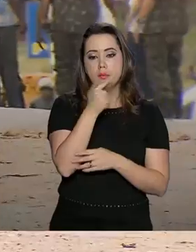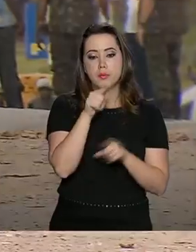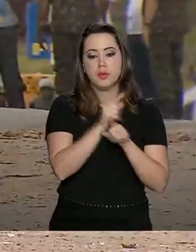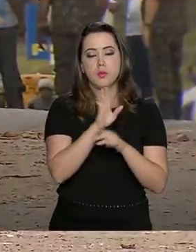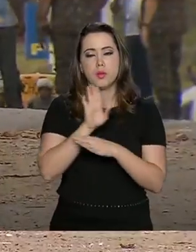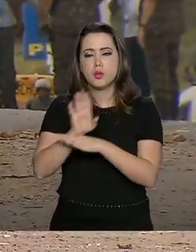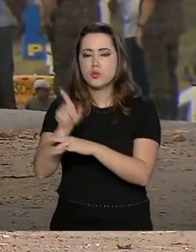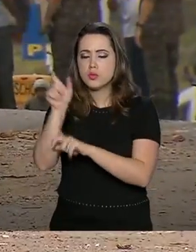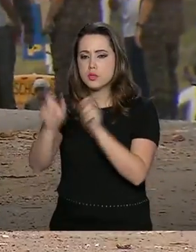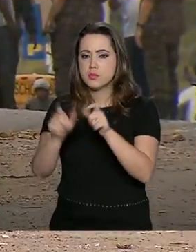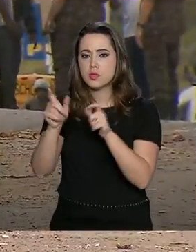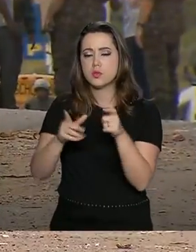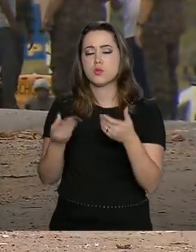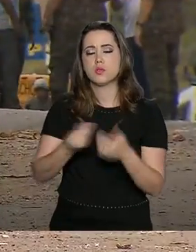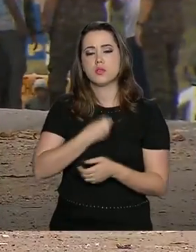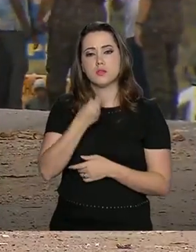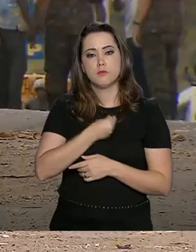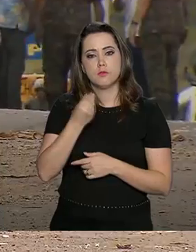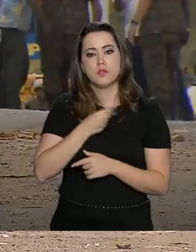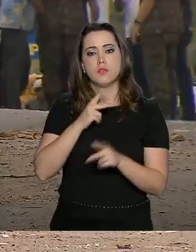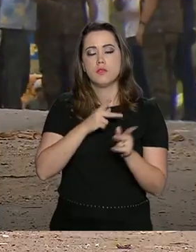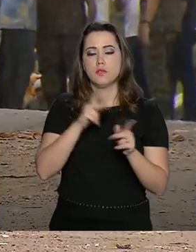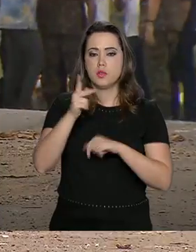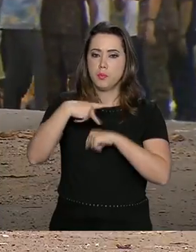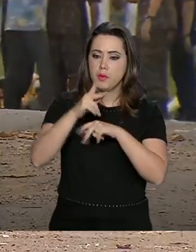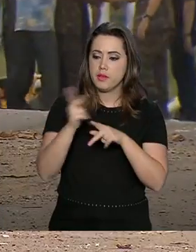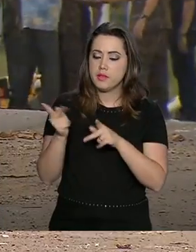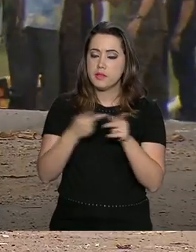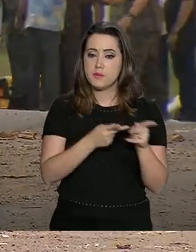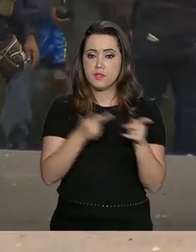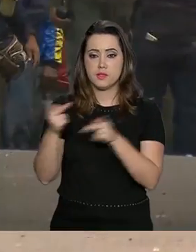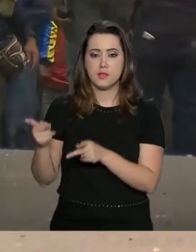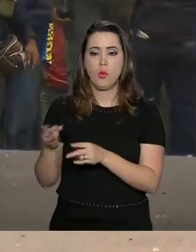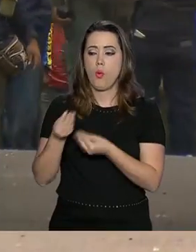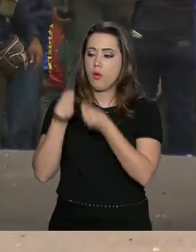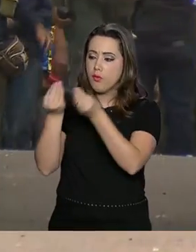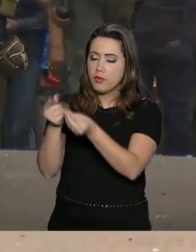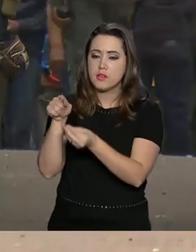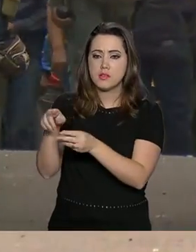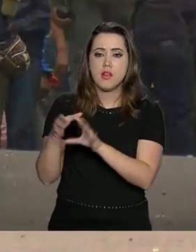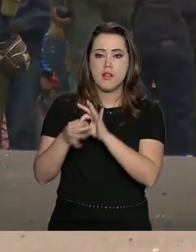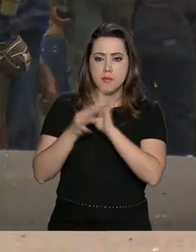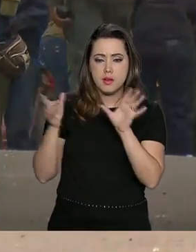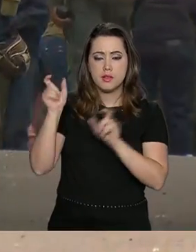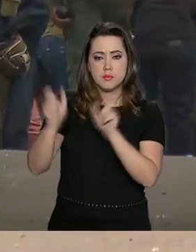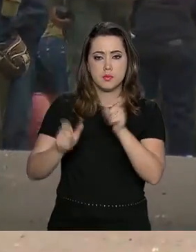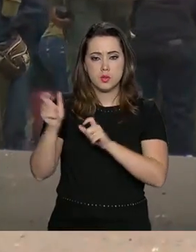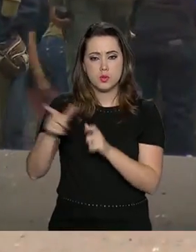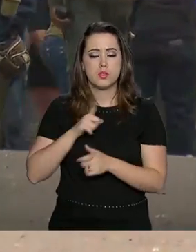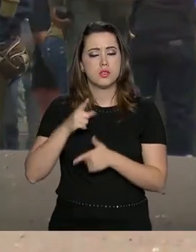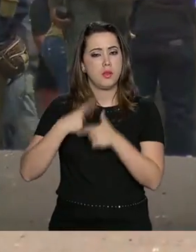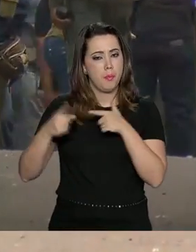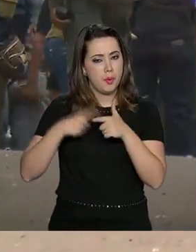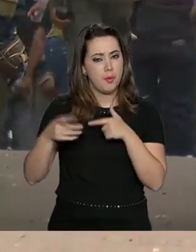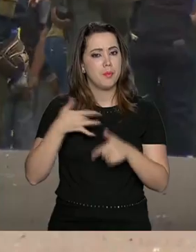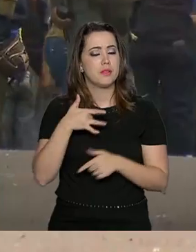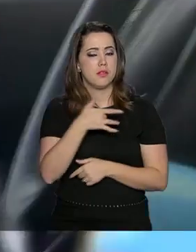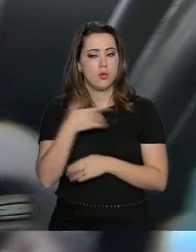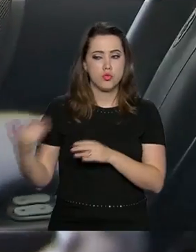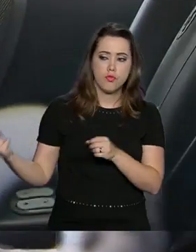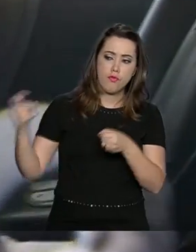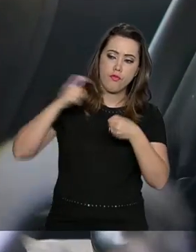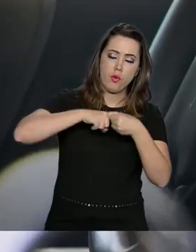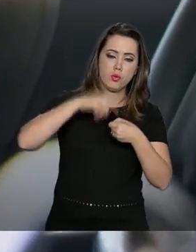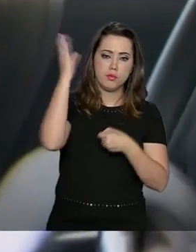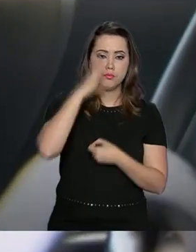vizinho. Ele tenta liberar a passagem deles de volta ao Brasil, principalmente daqueles que apresentam problemas de saúde. Que